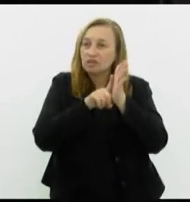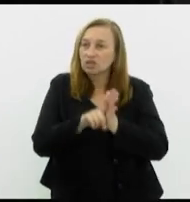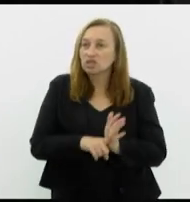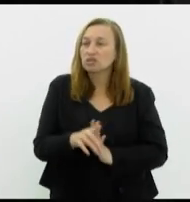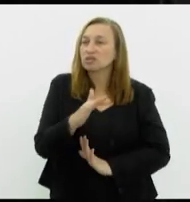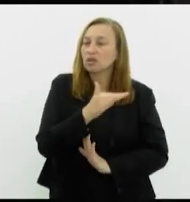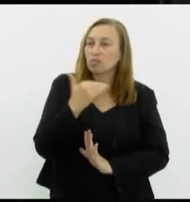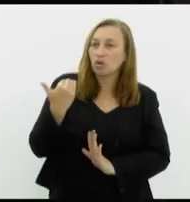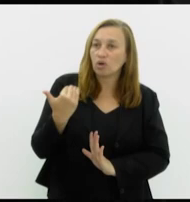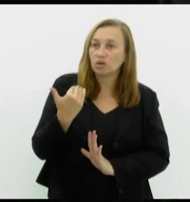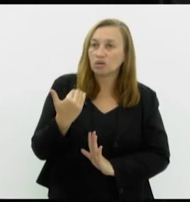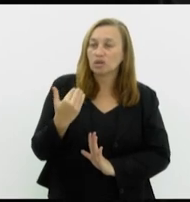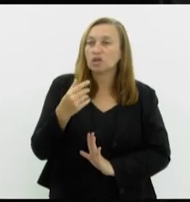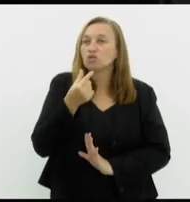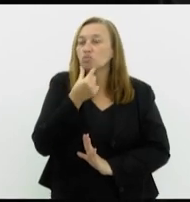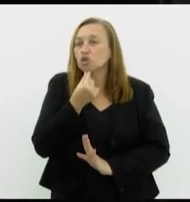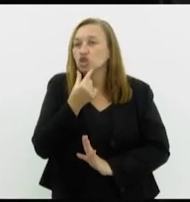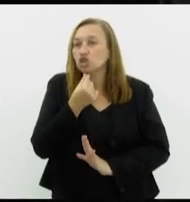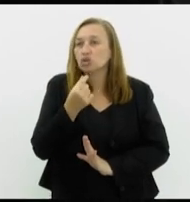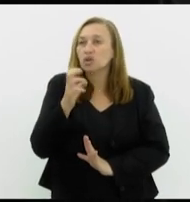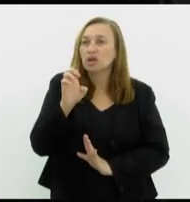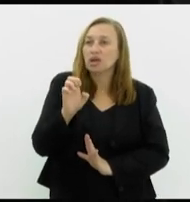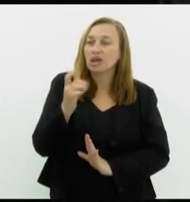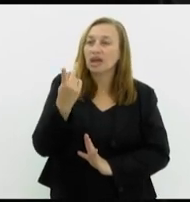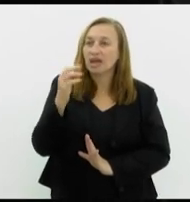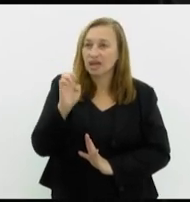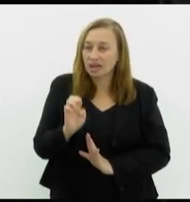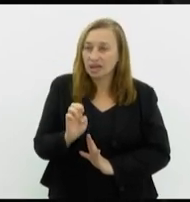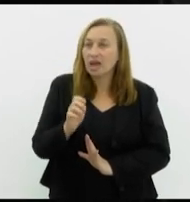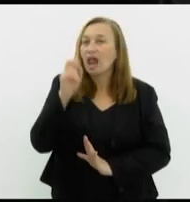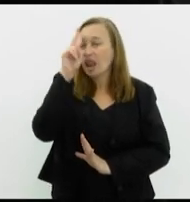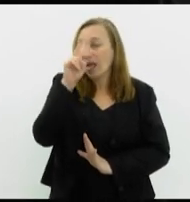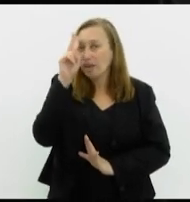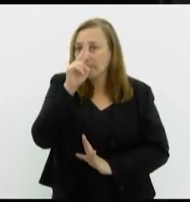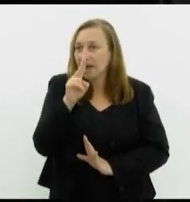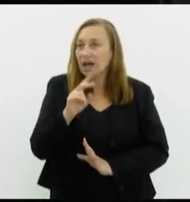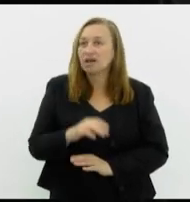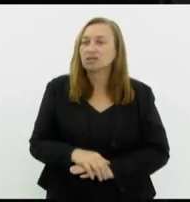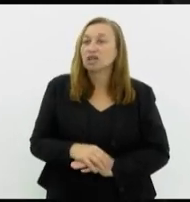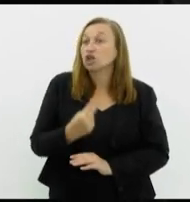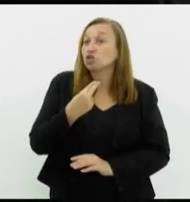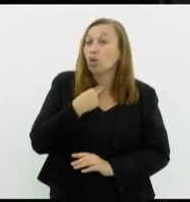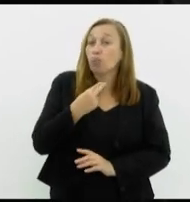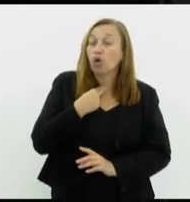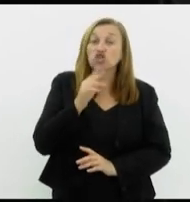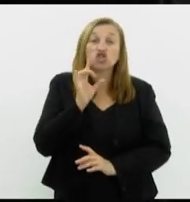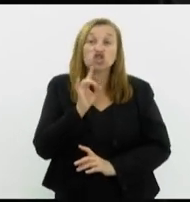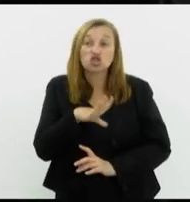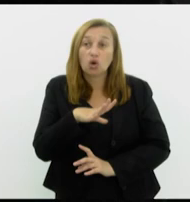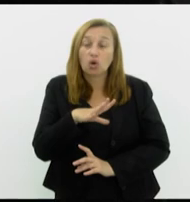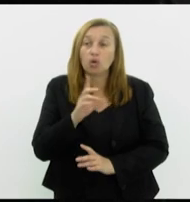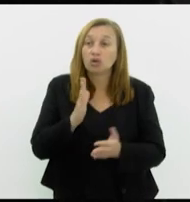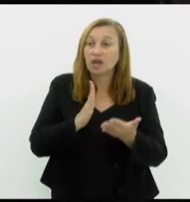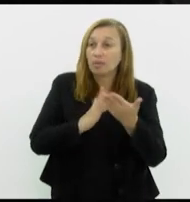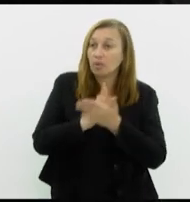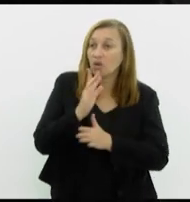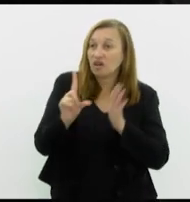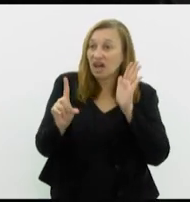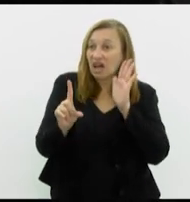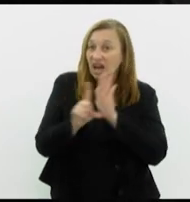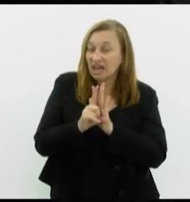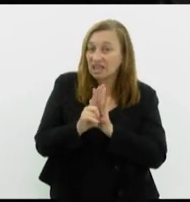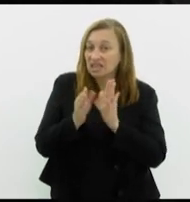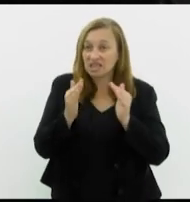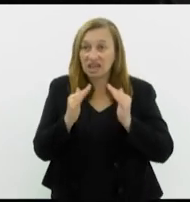assassinato do menino Henry. E aí, lembrar que a gente não pode só, quando a gente aprova leis dentro dessa